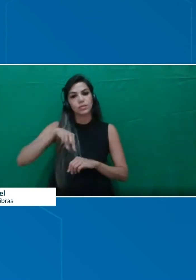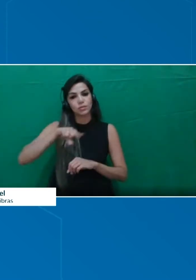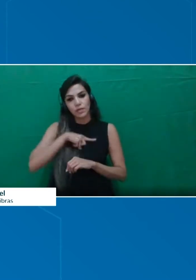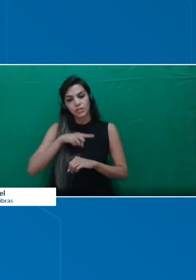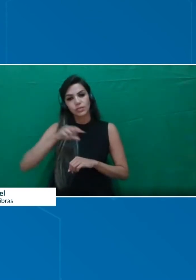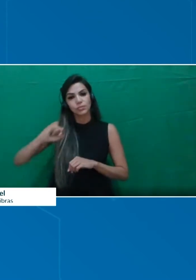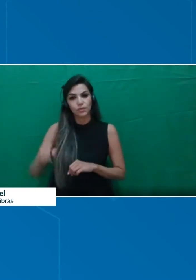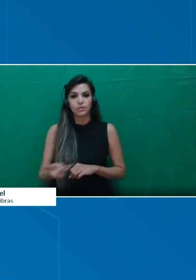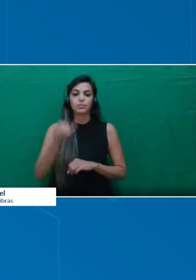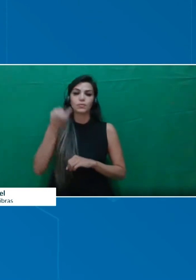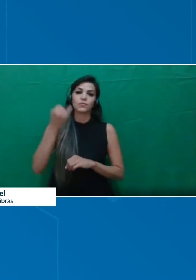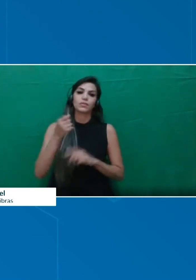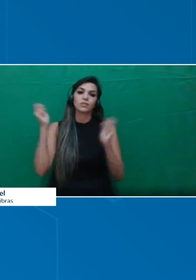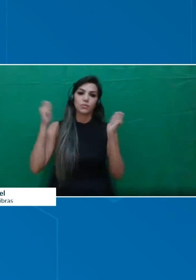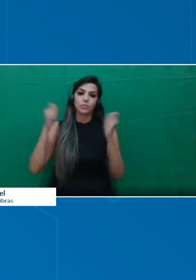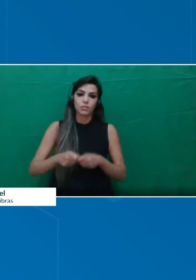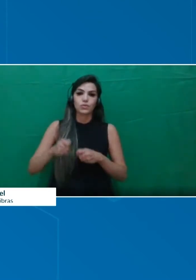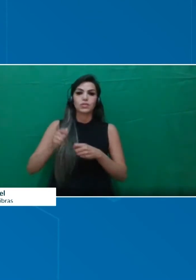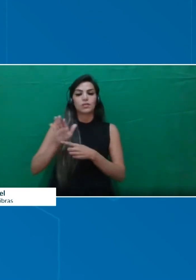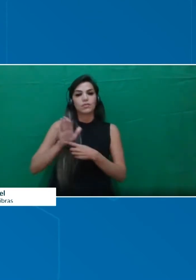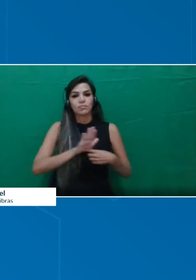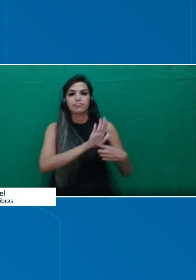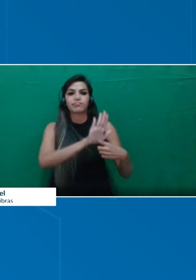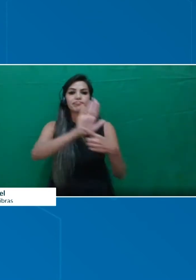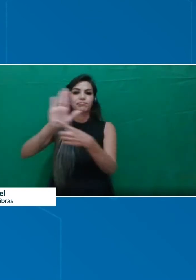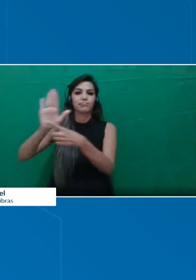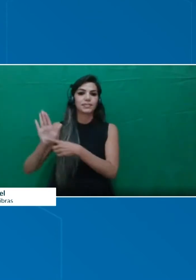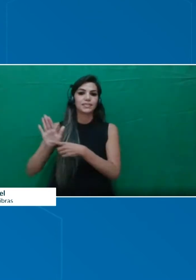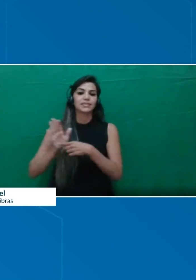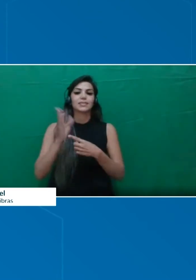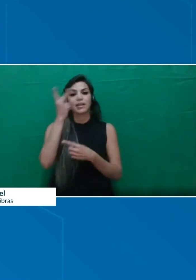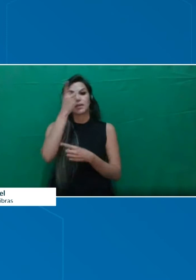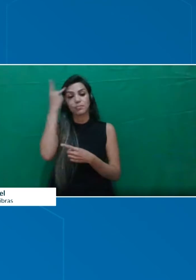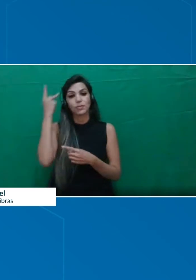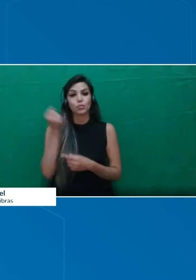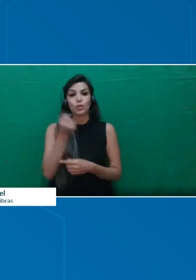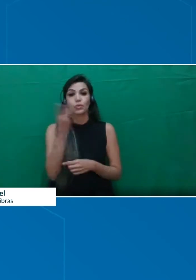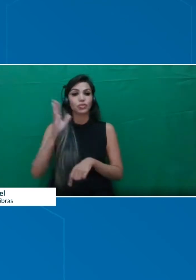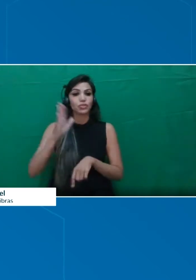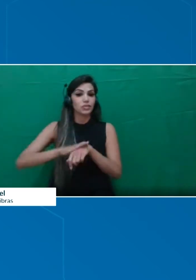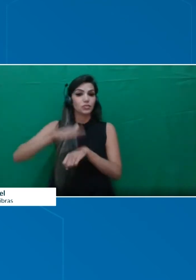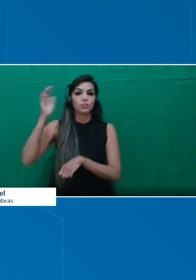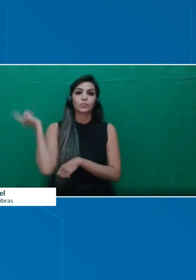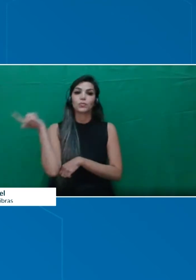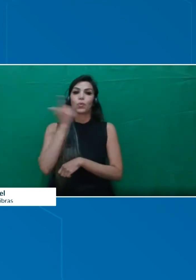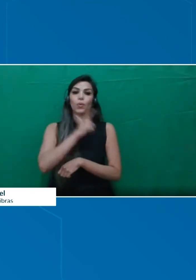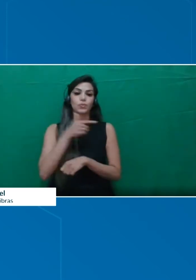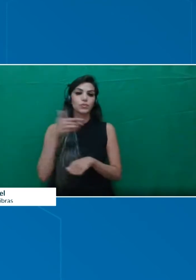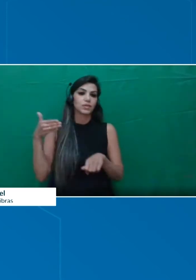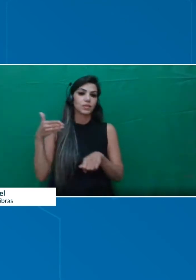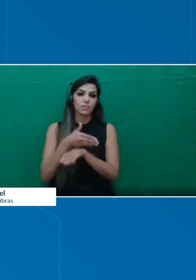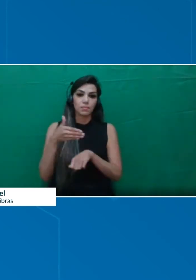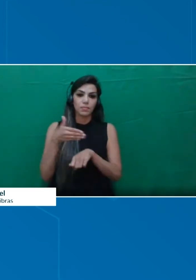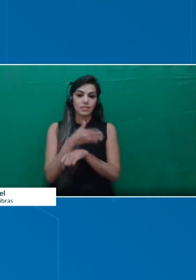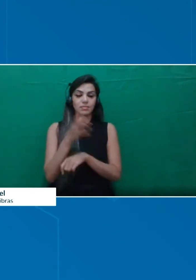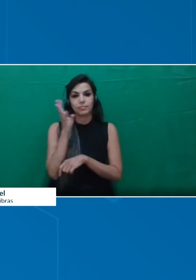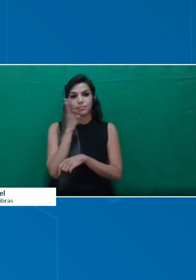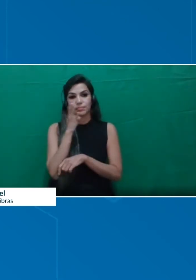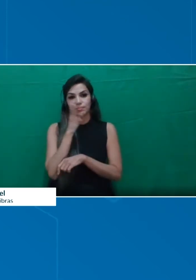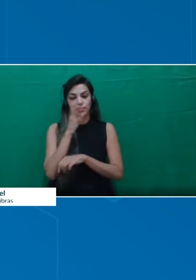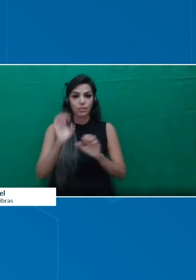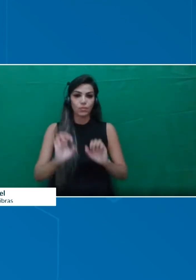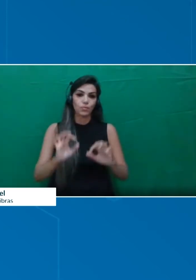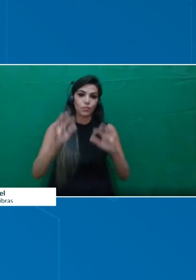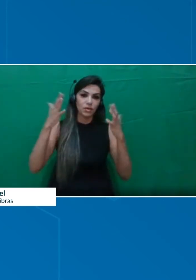né, o alcance desse evento e tocar, né, na realidade daquelas pessoas que, em geral, nem sempre conseguem ser atendidas, né,